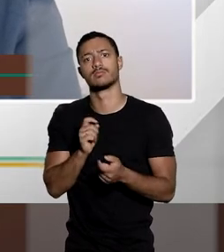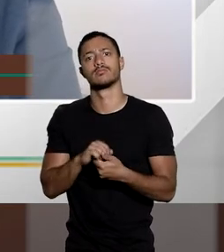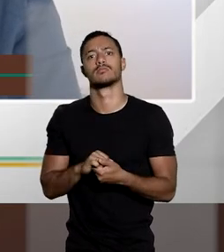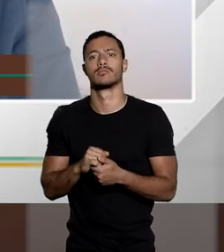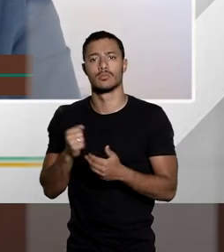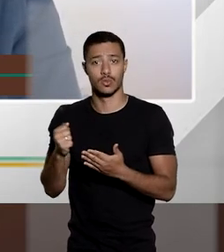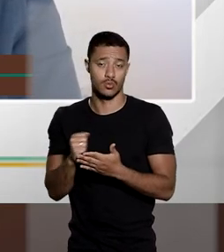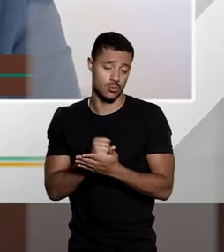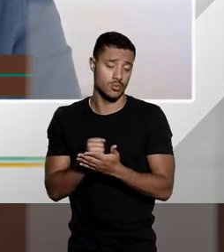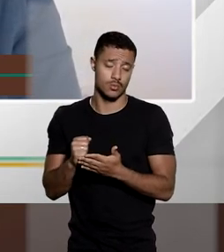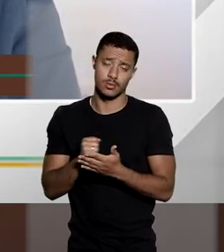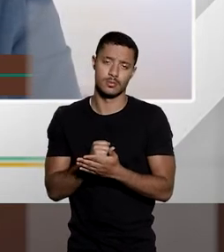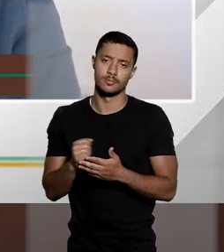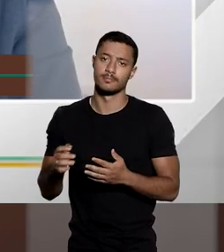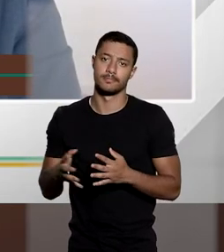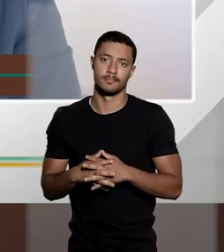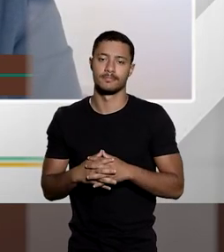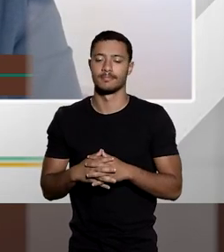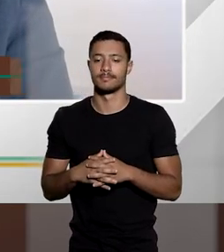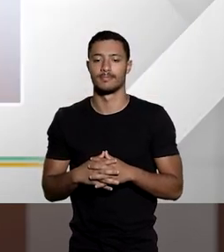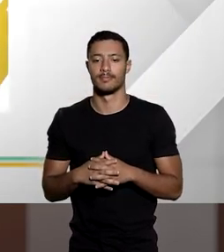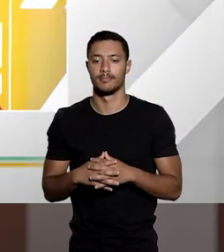dos contratos administrativos.